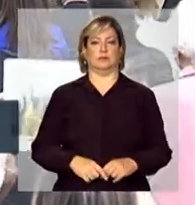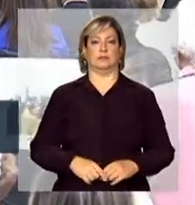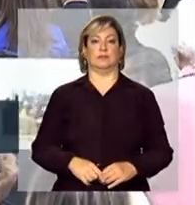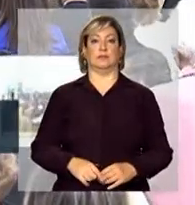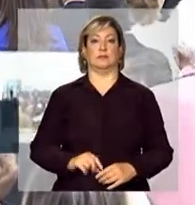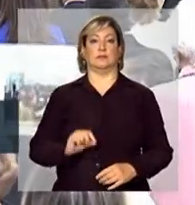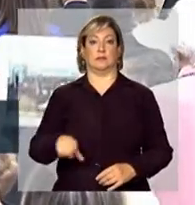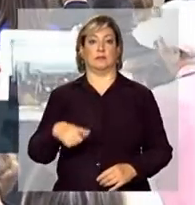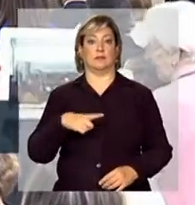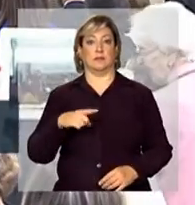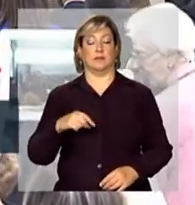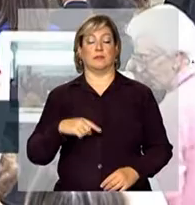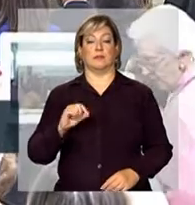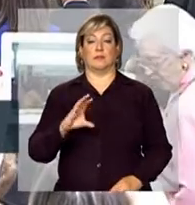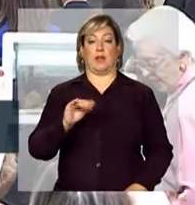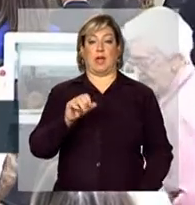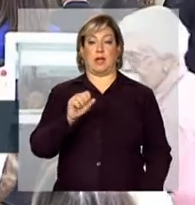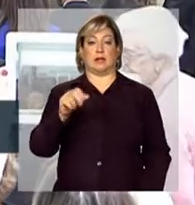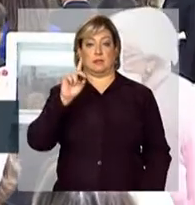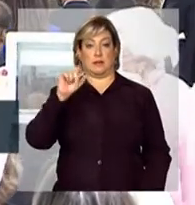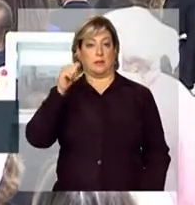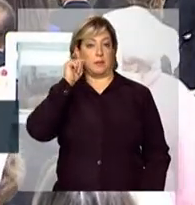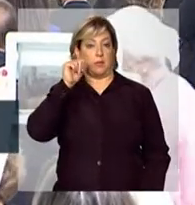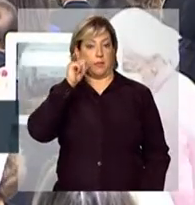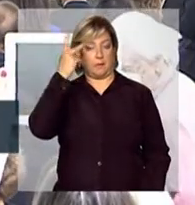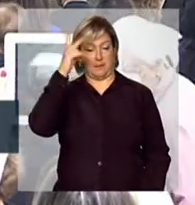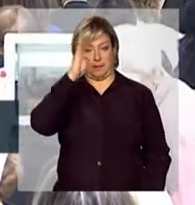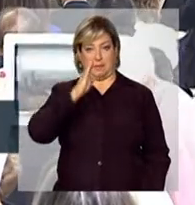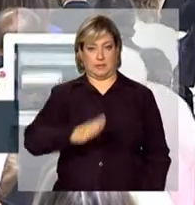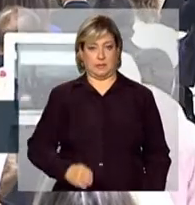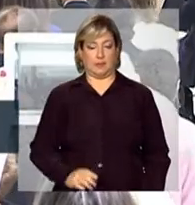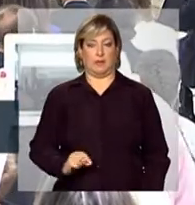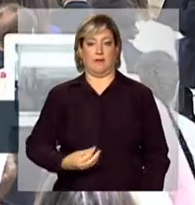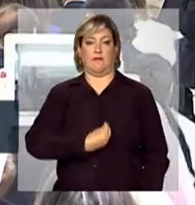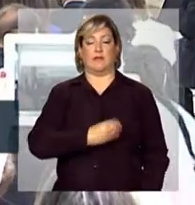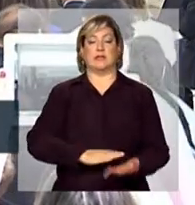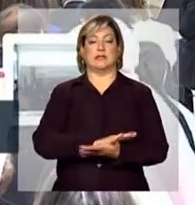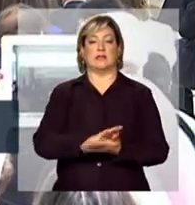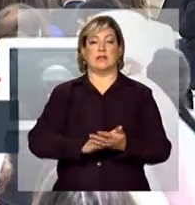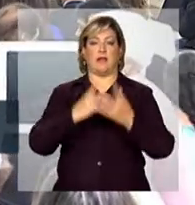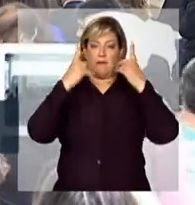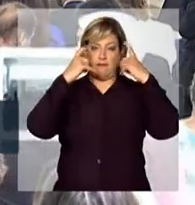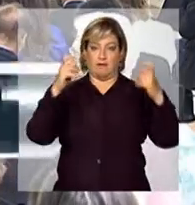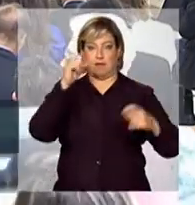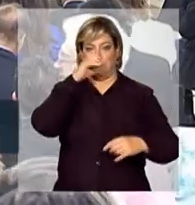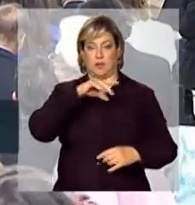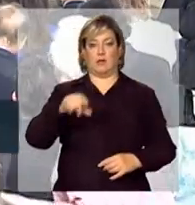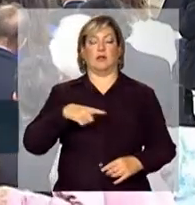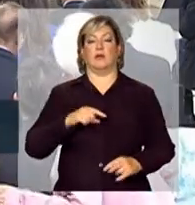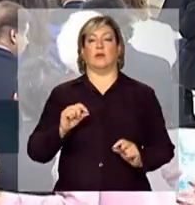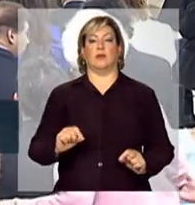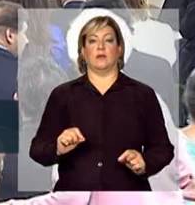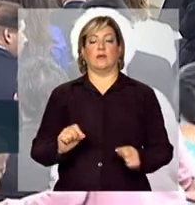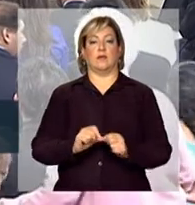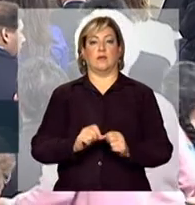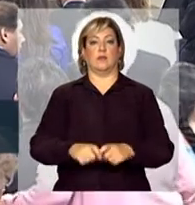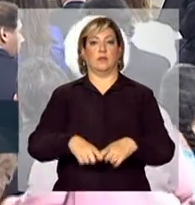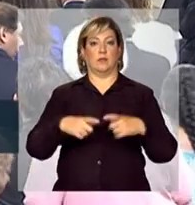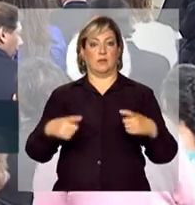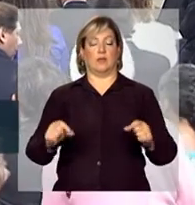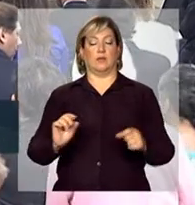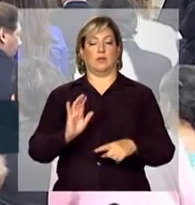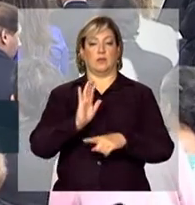casa da mulher brasileira tem por objetivo fomentar a integração da rede de atendimento